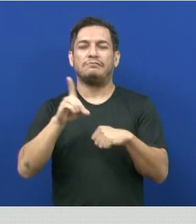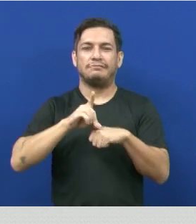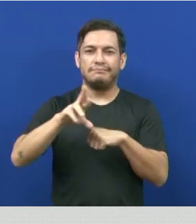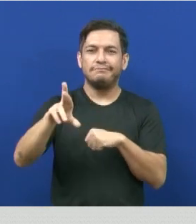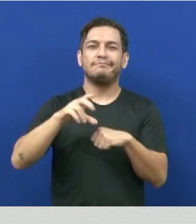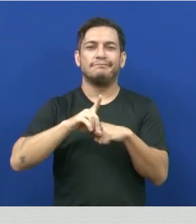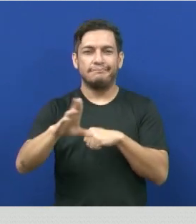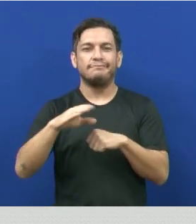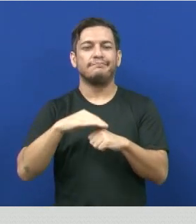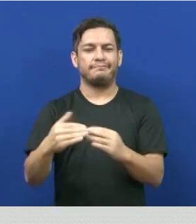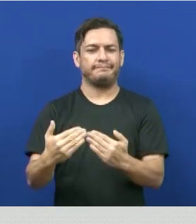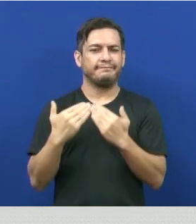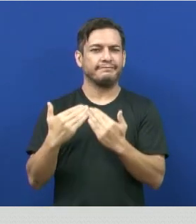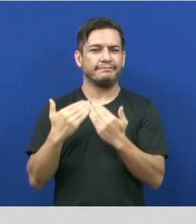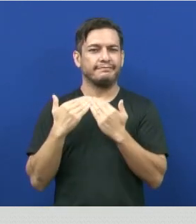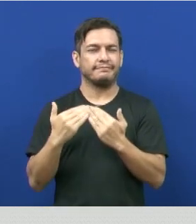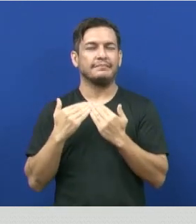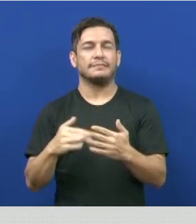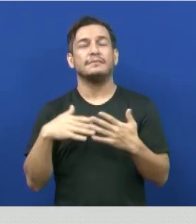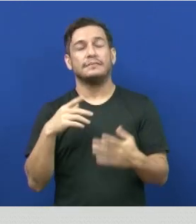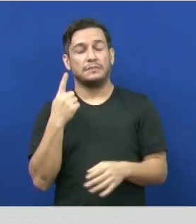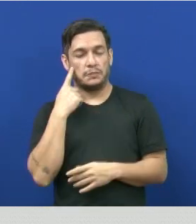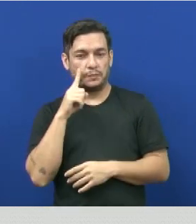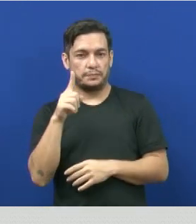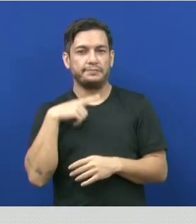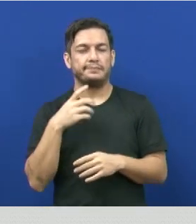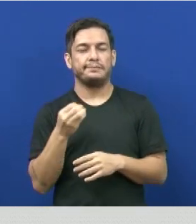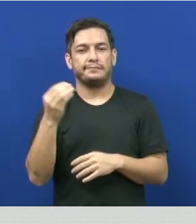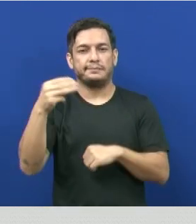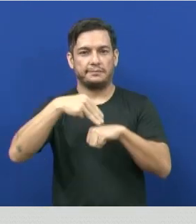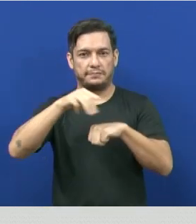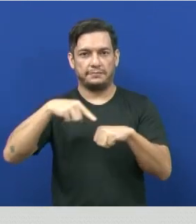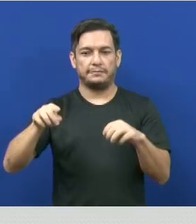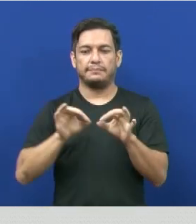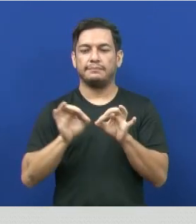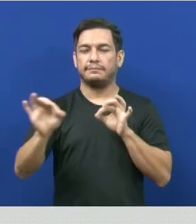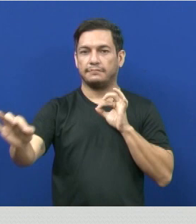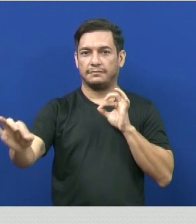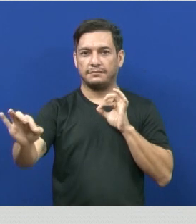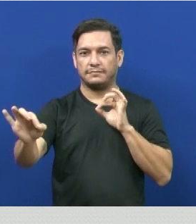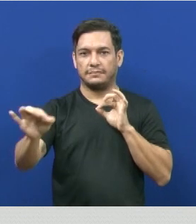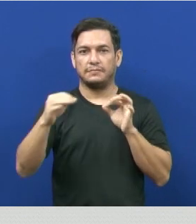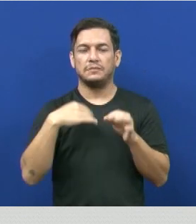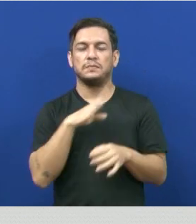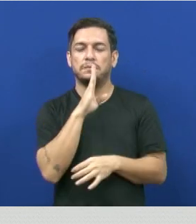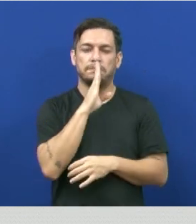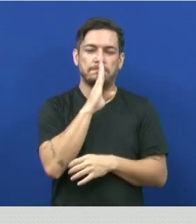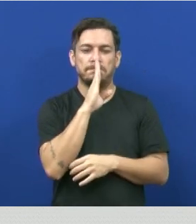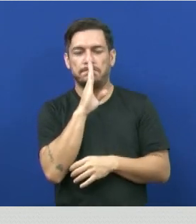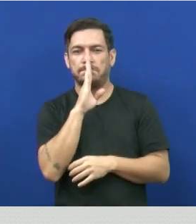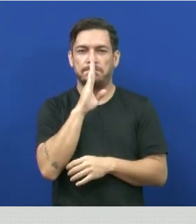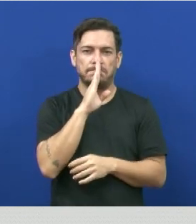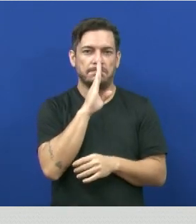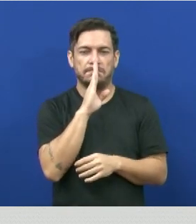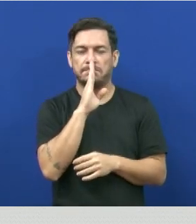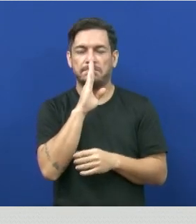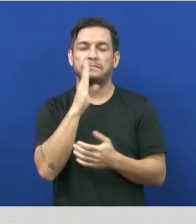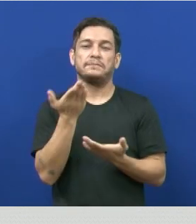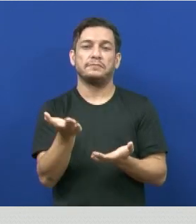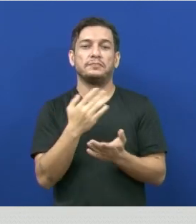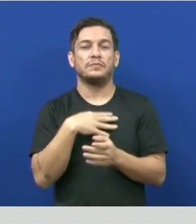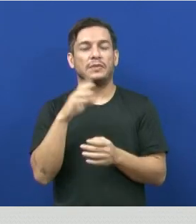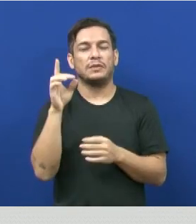que seu doutor para curar certa nós viajamos no município distante íamos silenciosos pela estrada fora